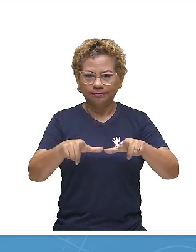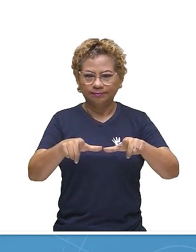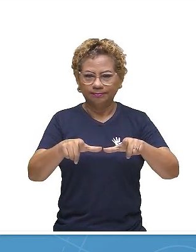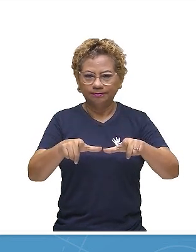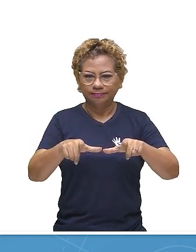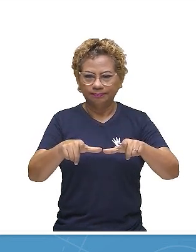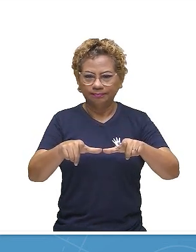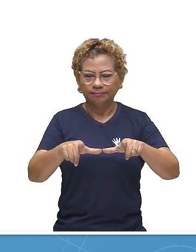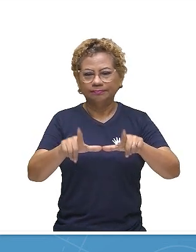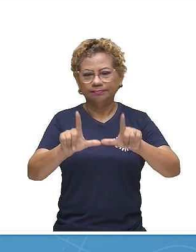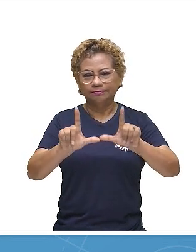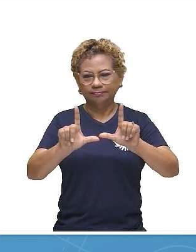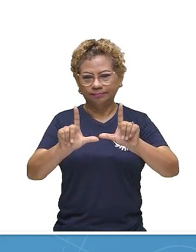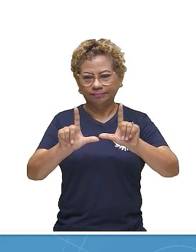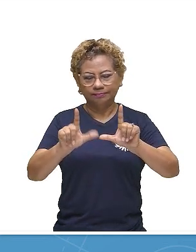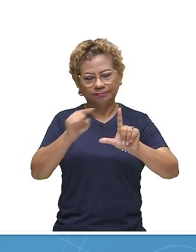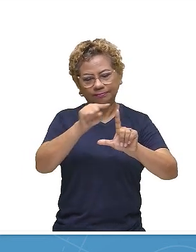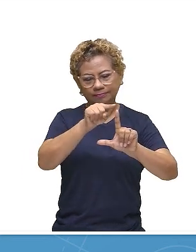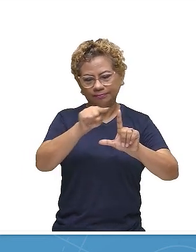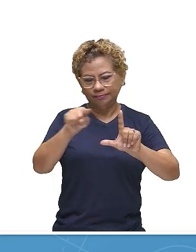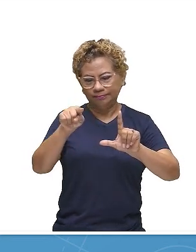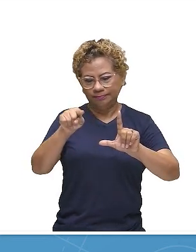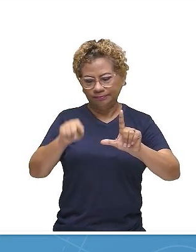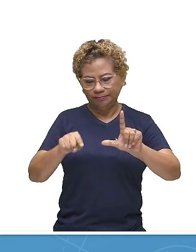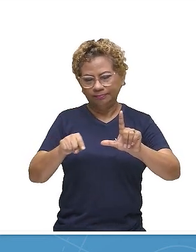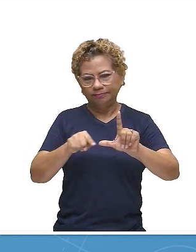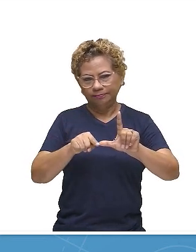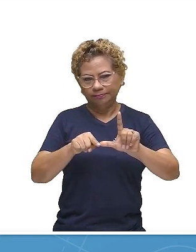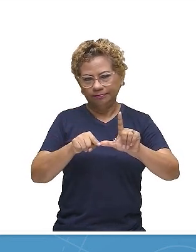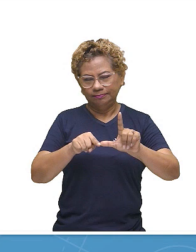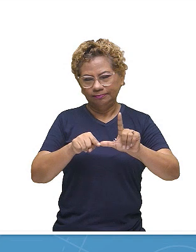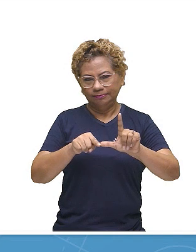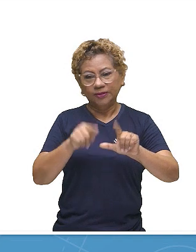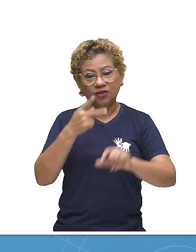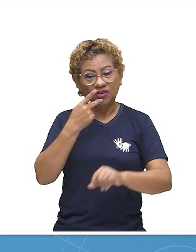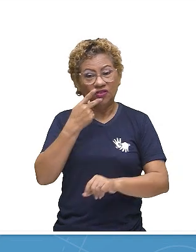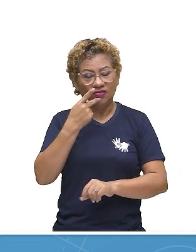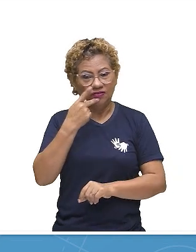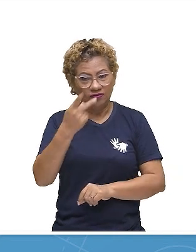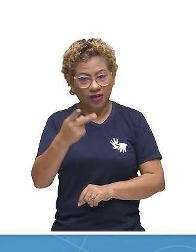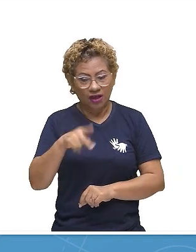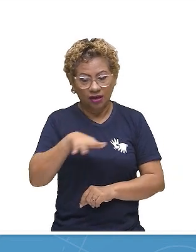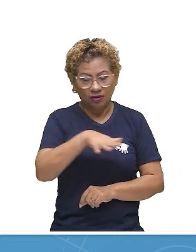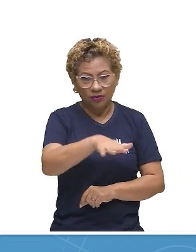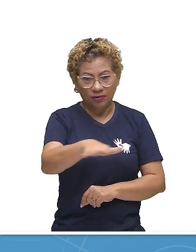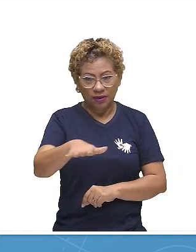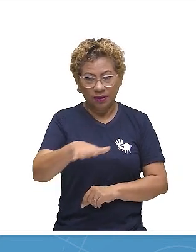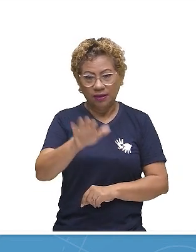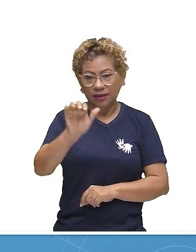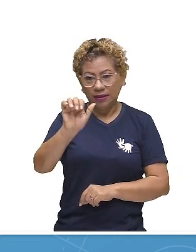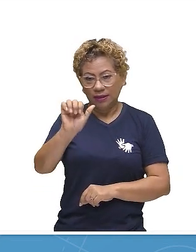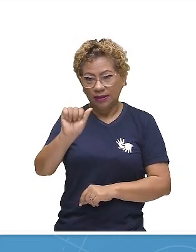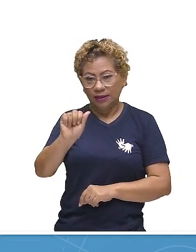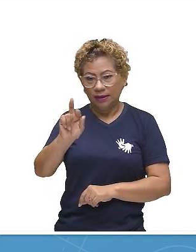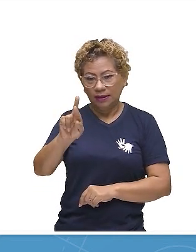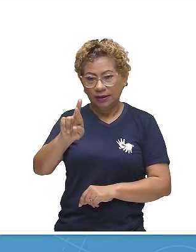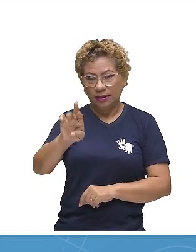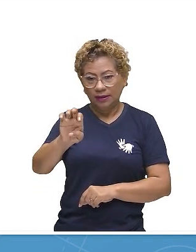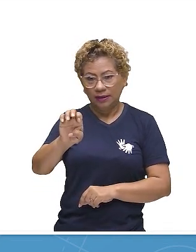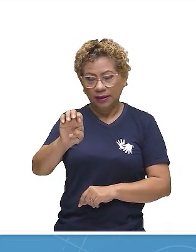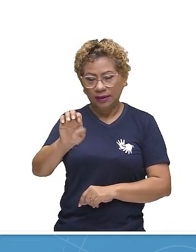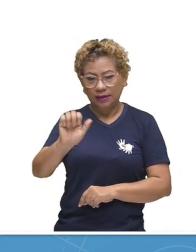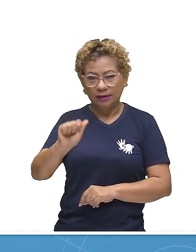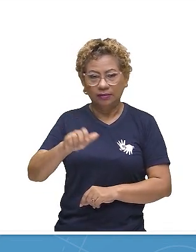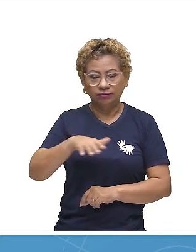seja, que seus lados são iguais. Quando eu falo que a área dessa sala é 49